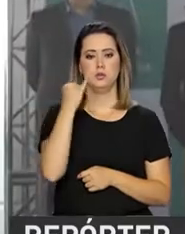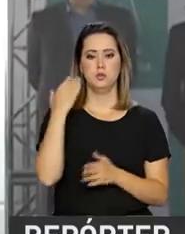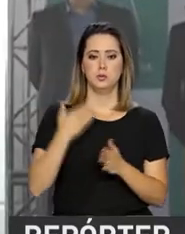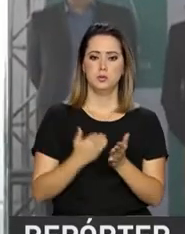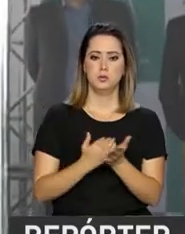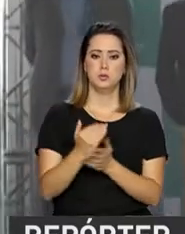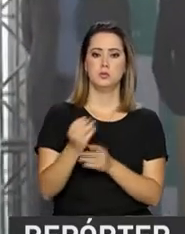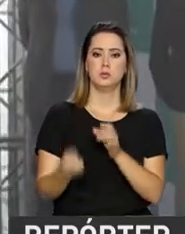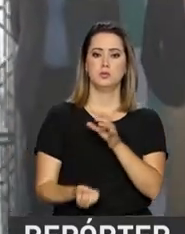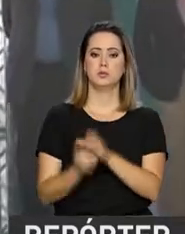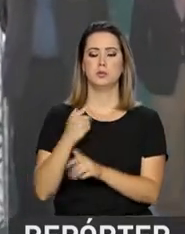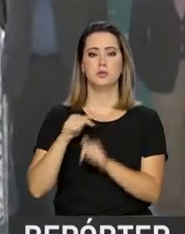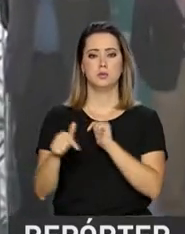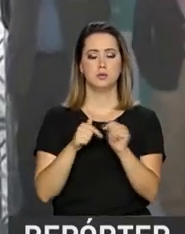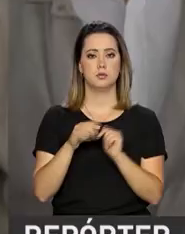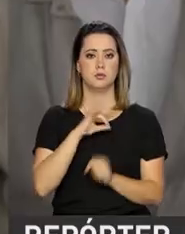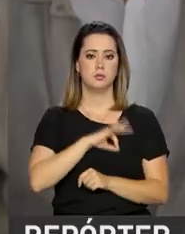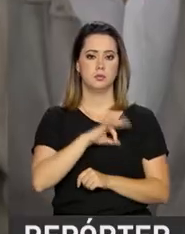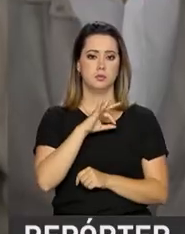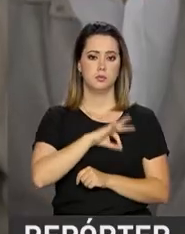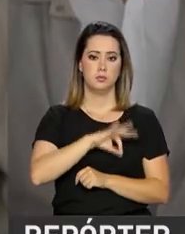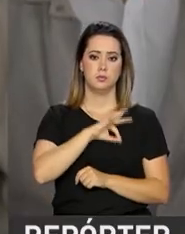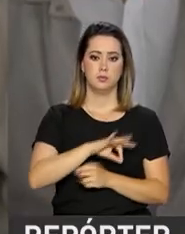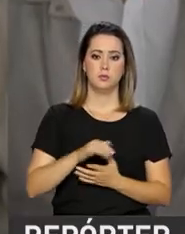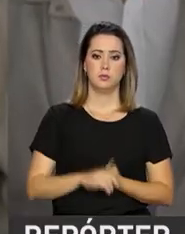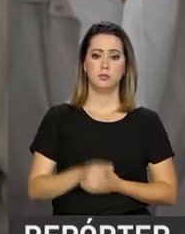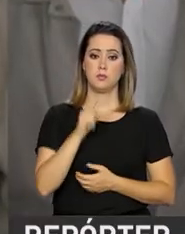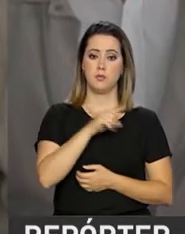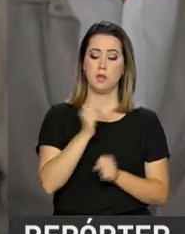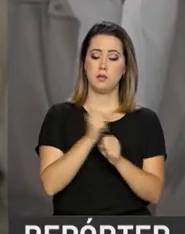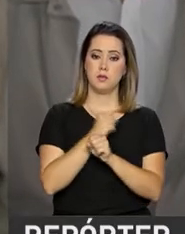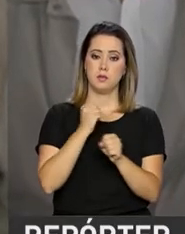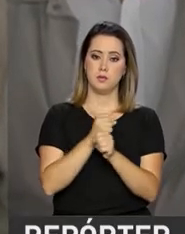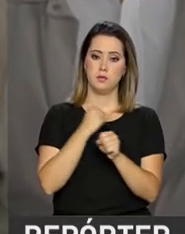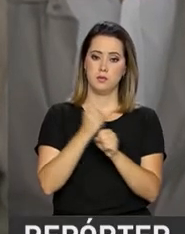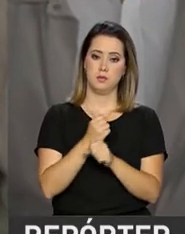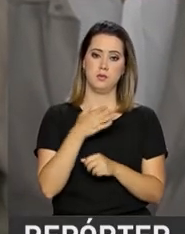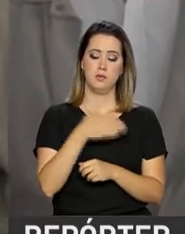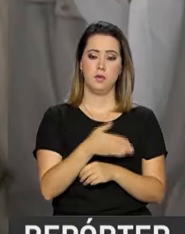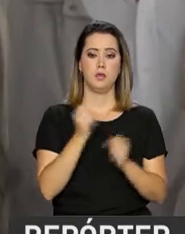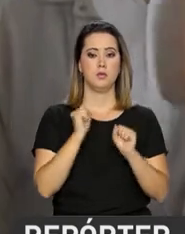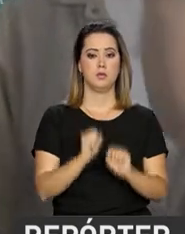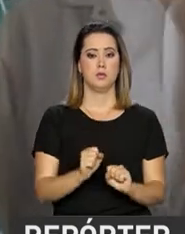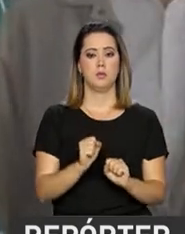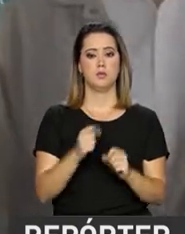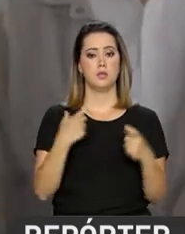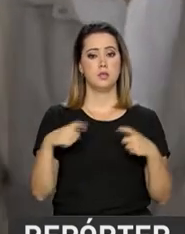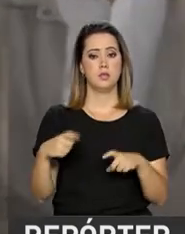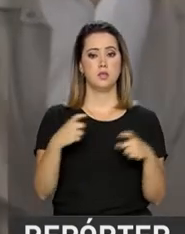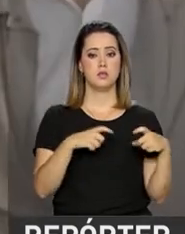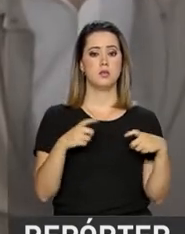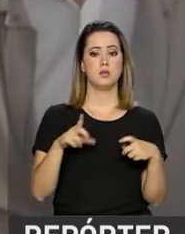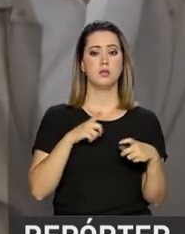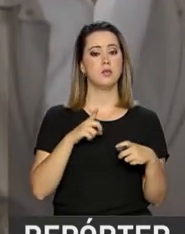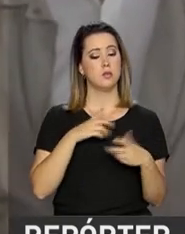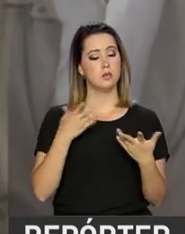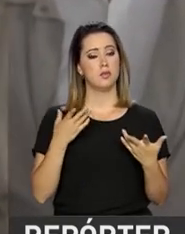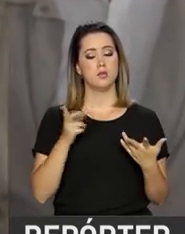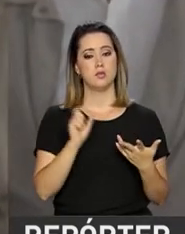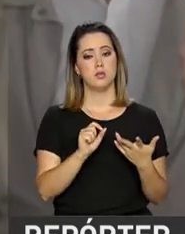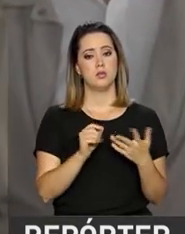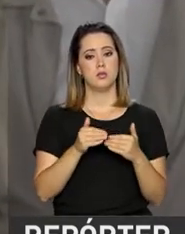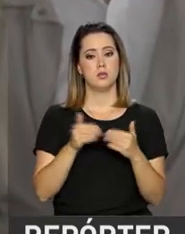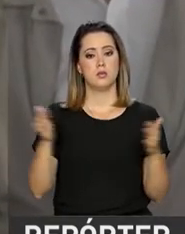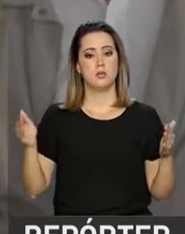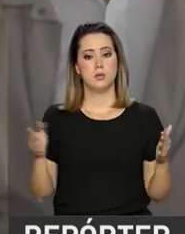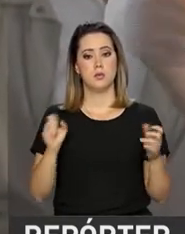para gerar emprego e renda. Essa obra ela vai permitir que nessa região nós possamos